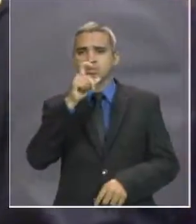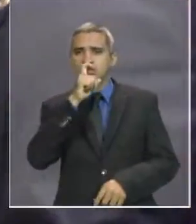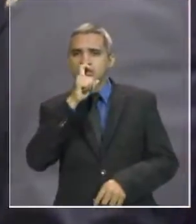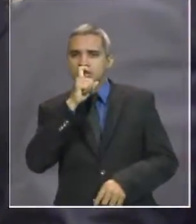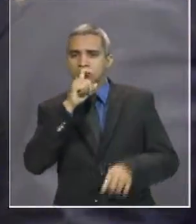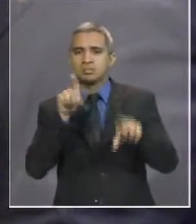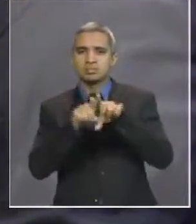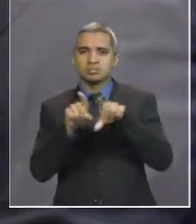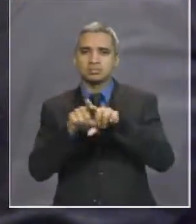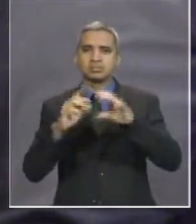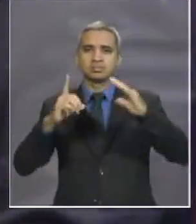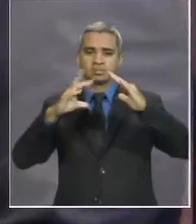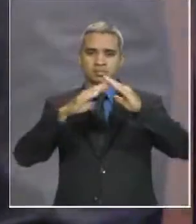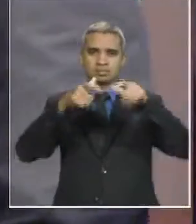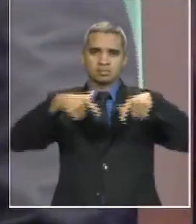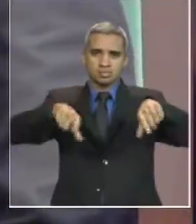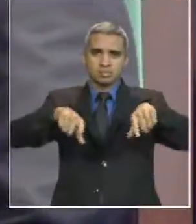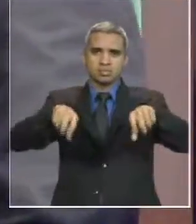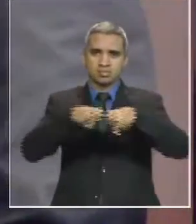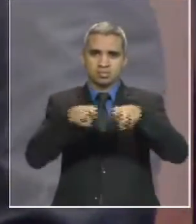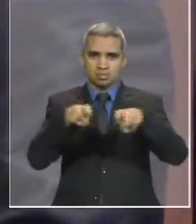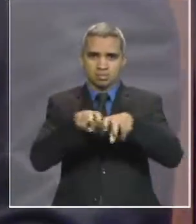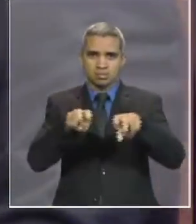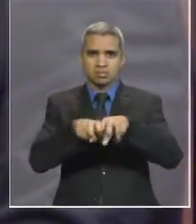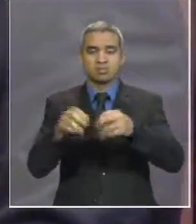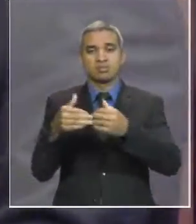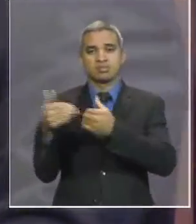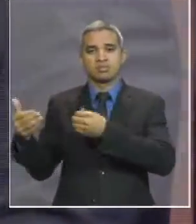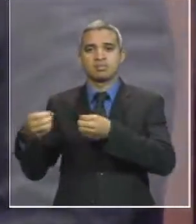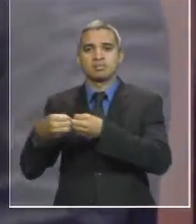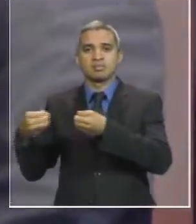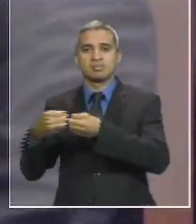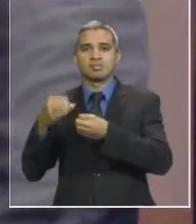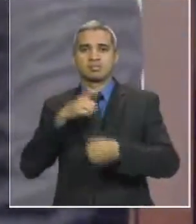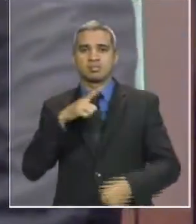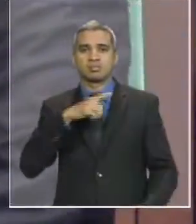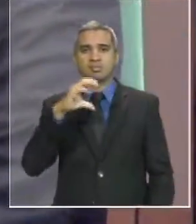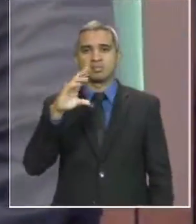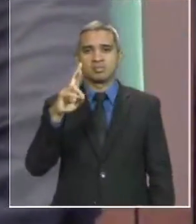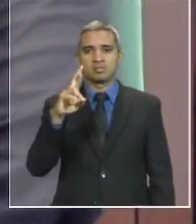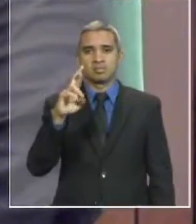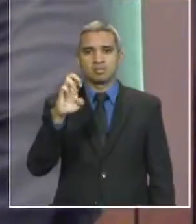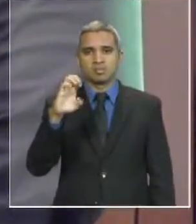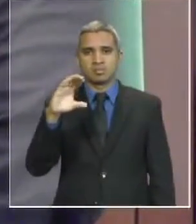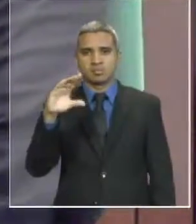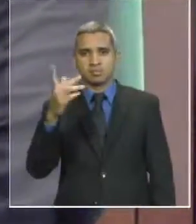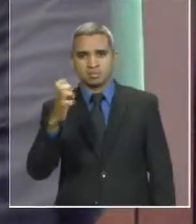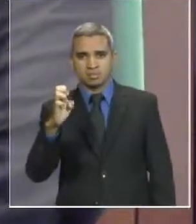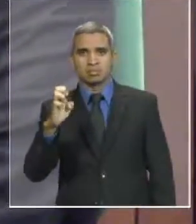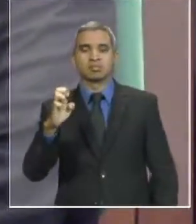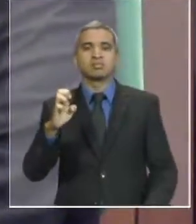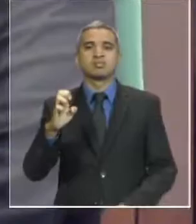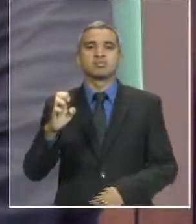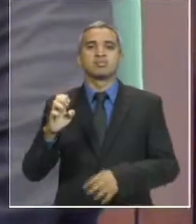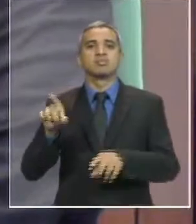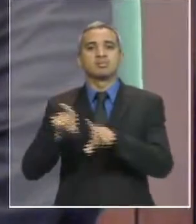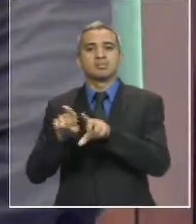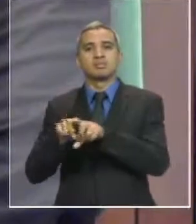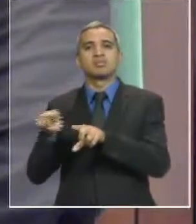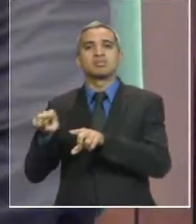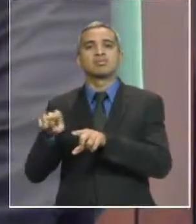uma creche totalmente climatizada, funcionando em período integral. E